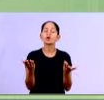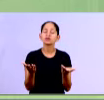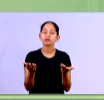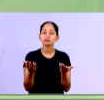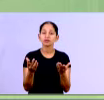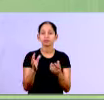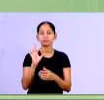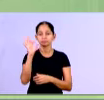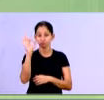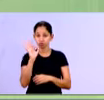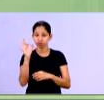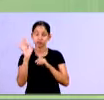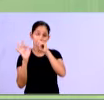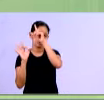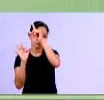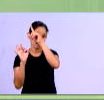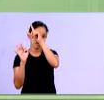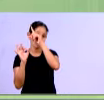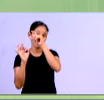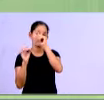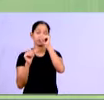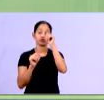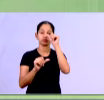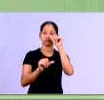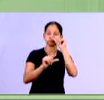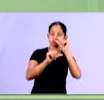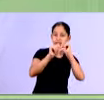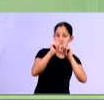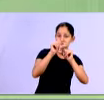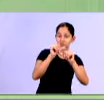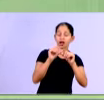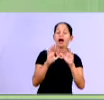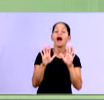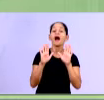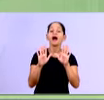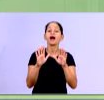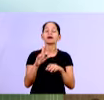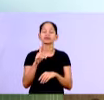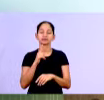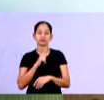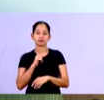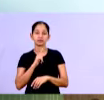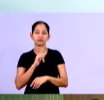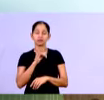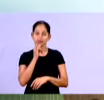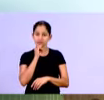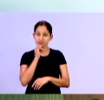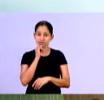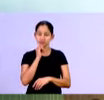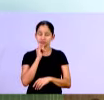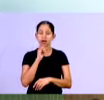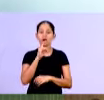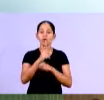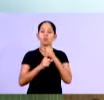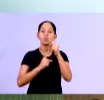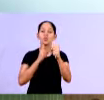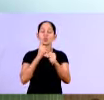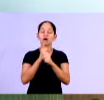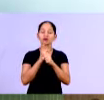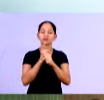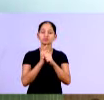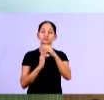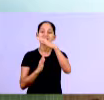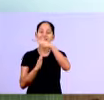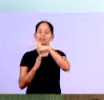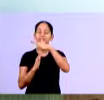em porcentagem, então eu vou ter que colocar ela em decimal. Outra coisa, eu tenho a taxa ao ano e eu tenho o